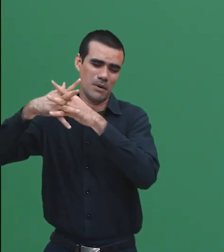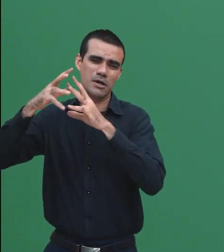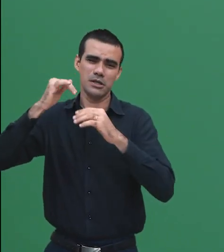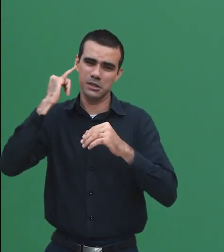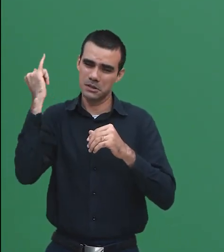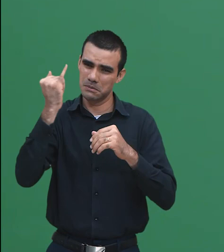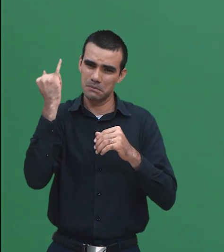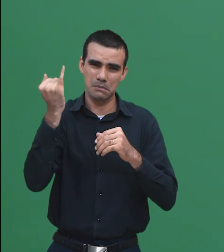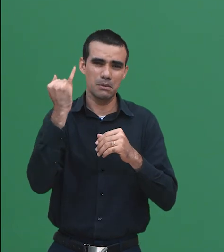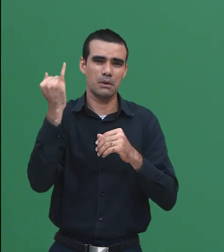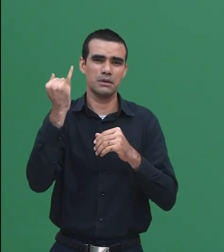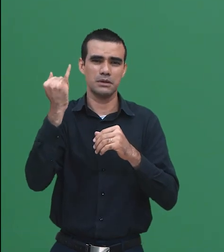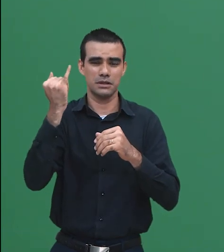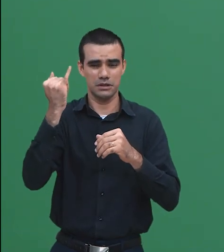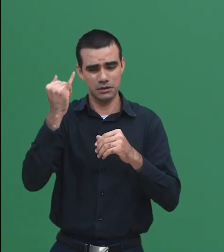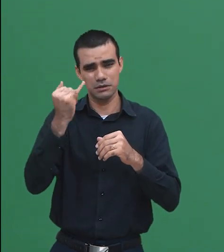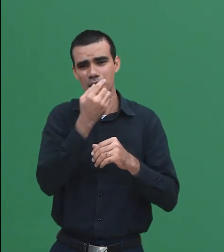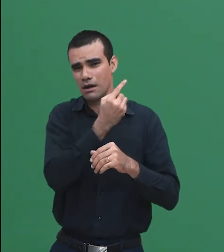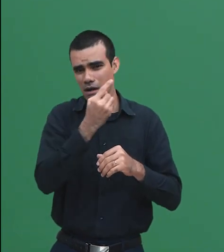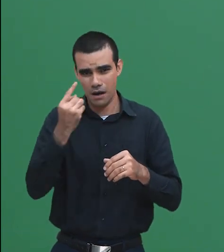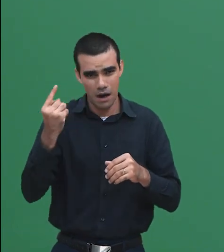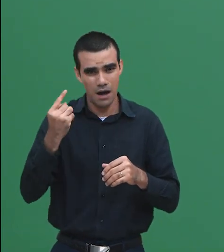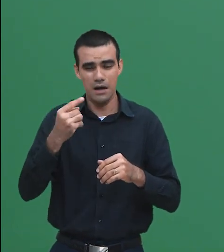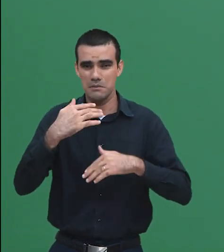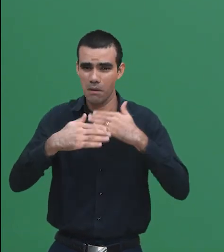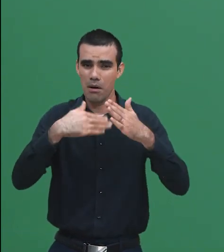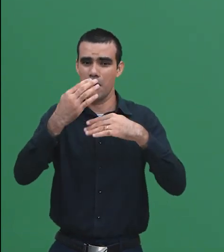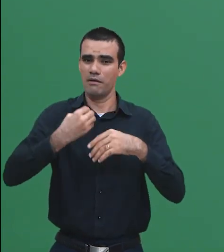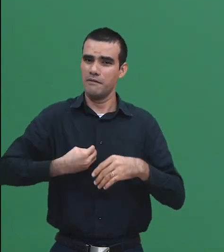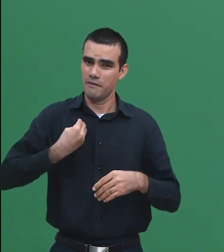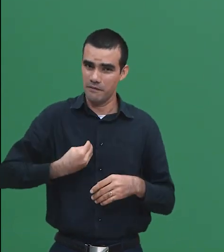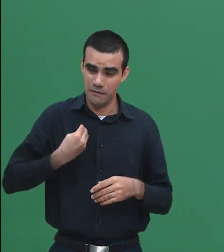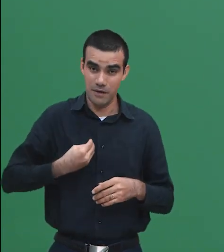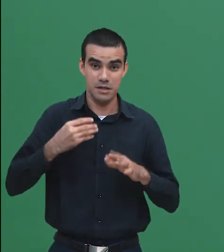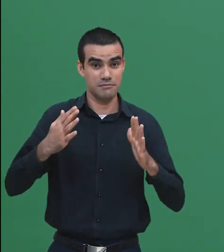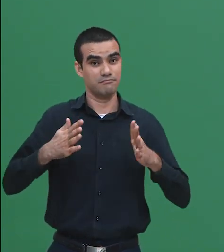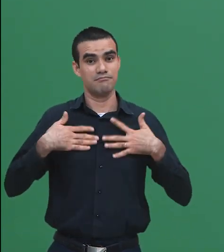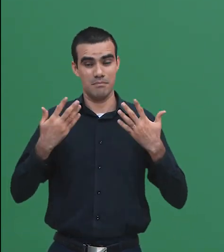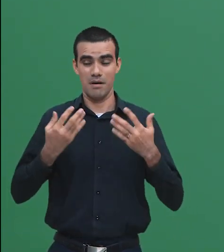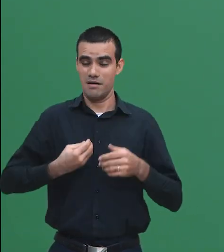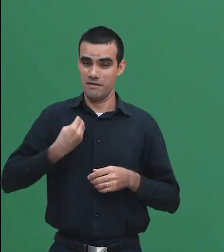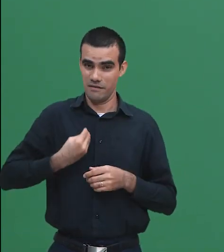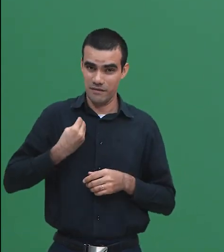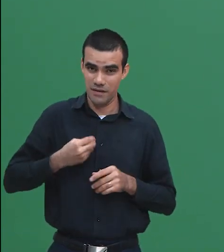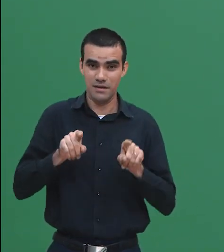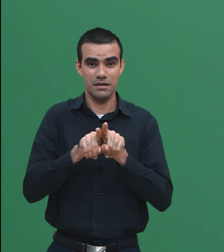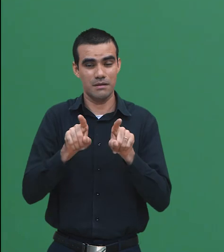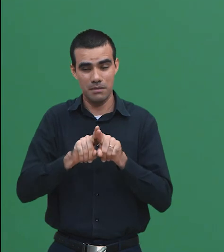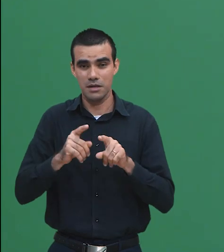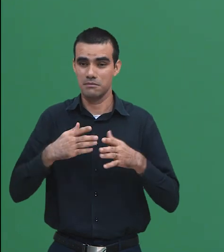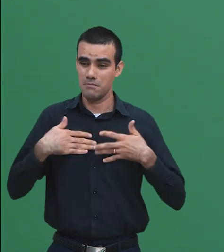são hiperimportantes para o desenvolvimento da vida. O impacto